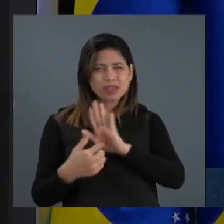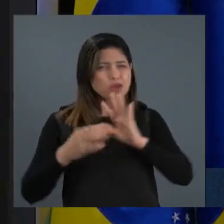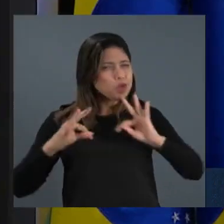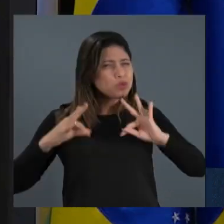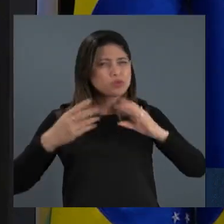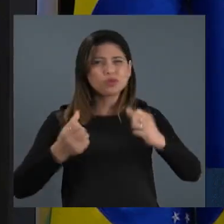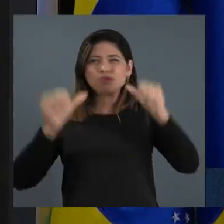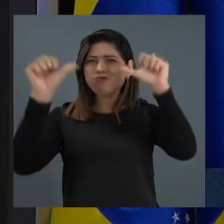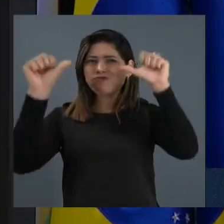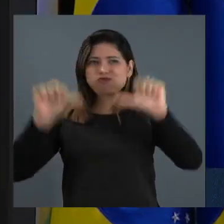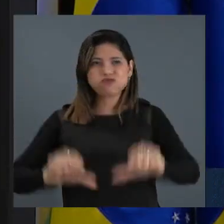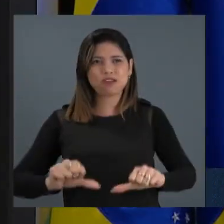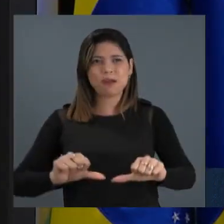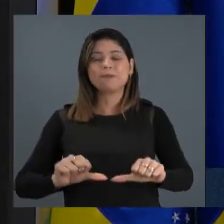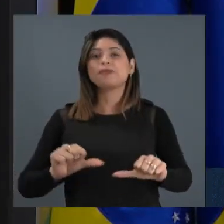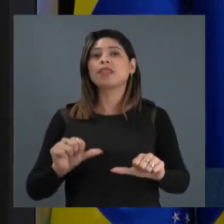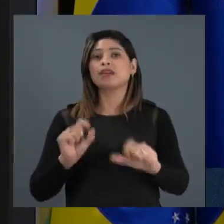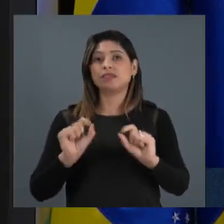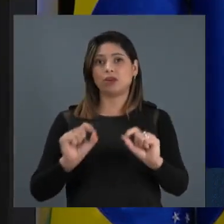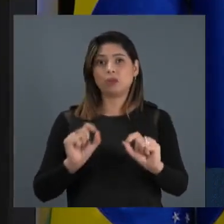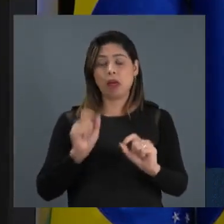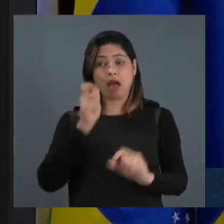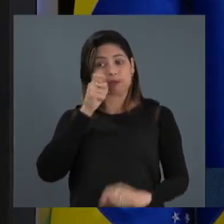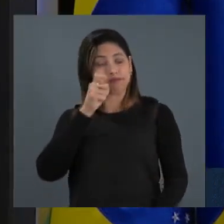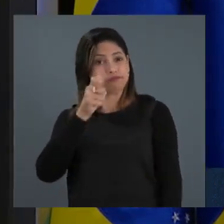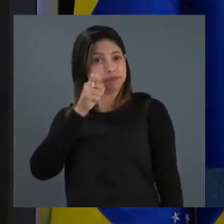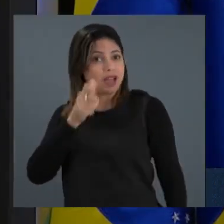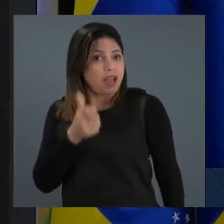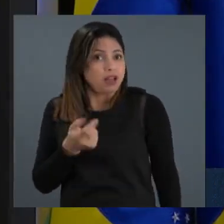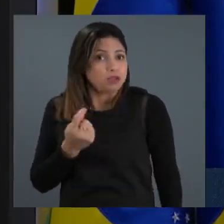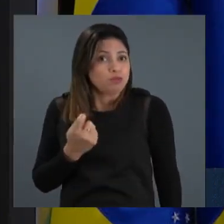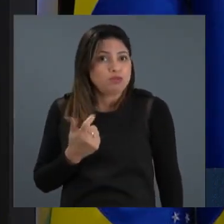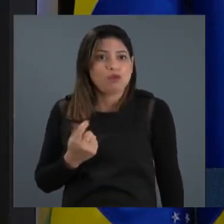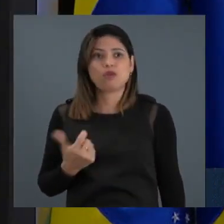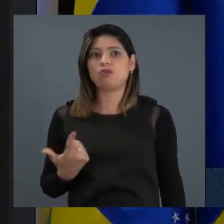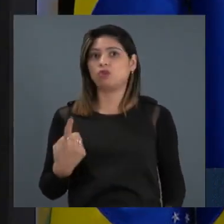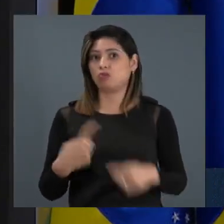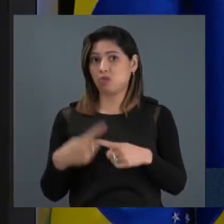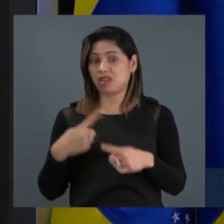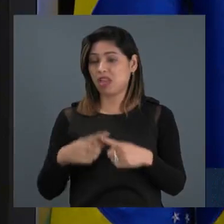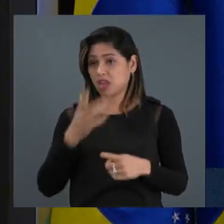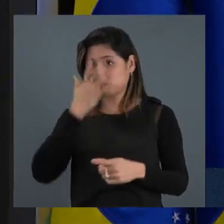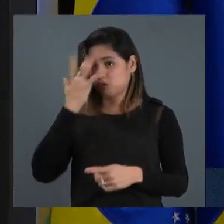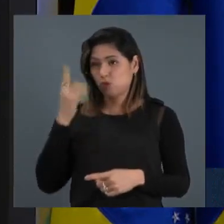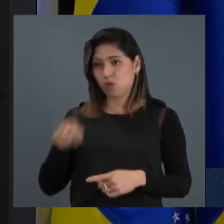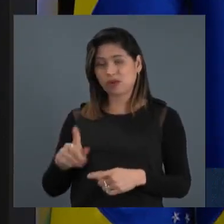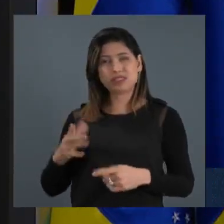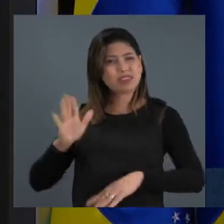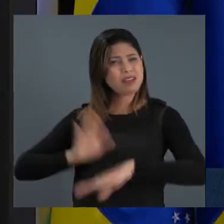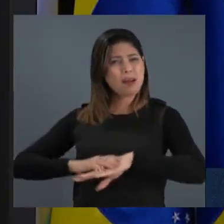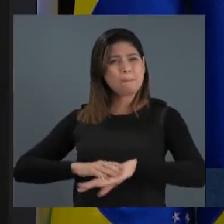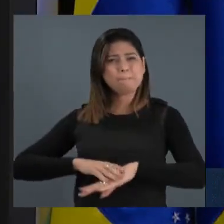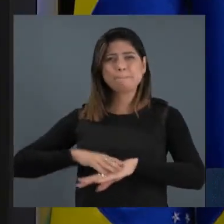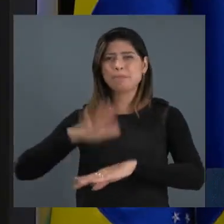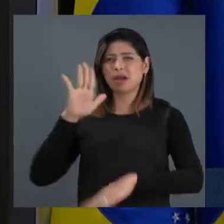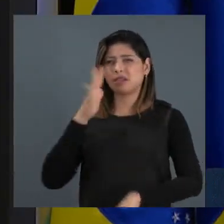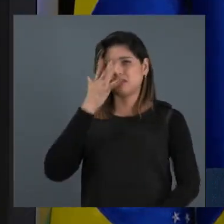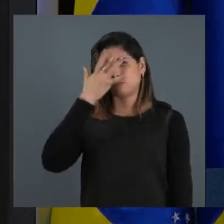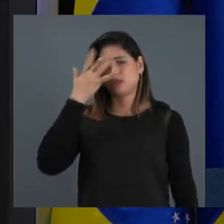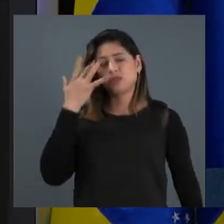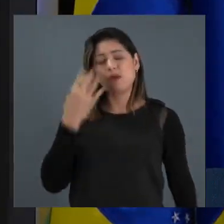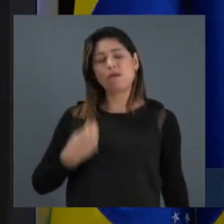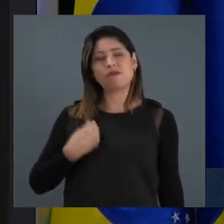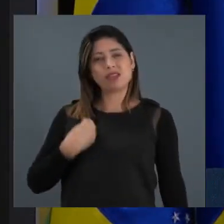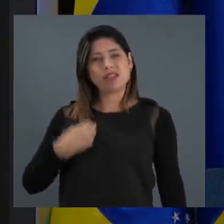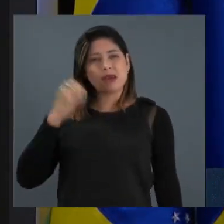piorar, para a satisfação da ganância de poucos, porque quem ganha é o dono da banca. Milhões de vidas de brasileiros serão